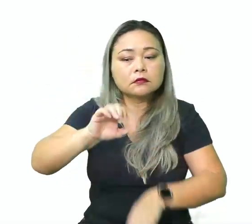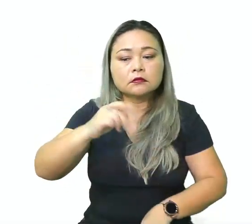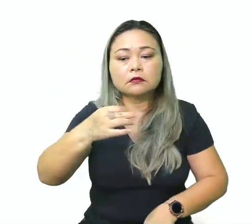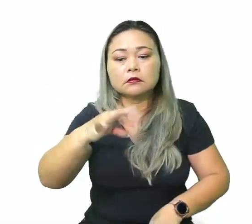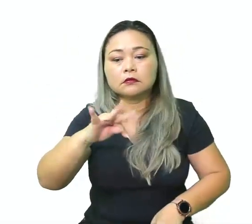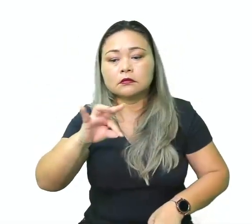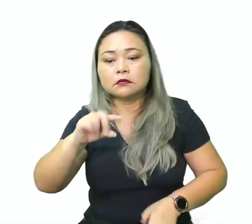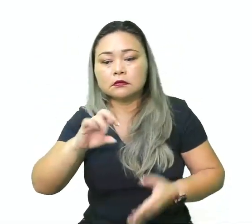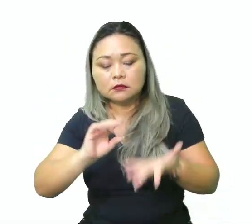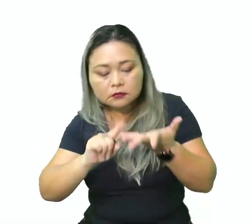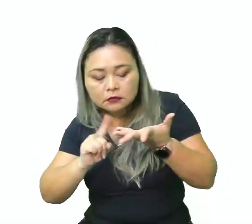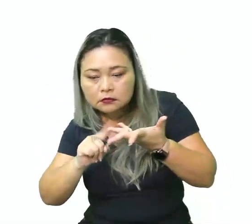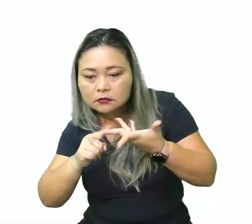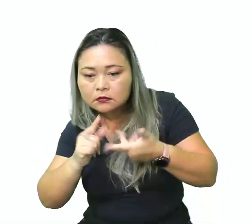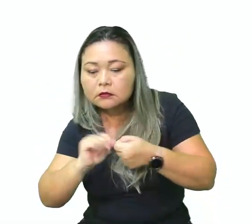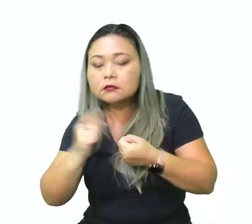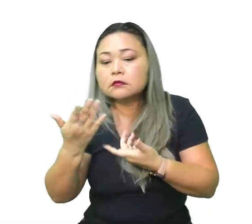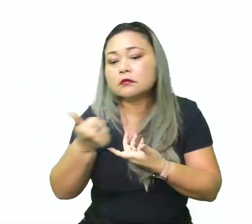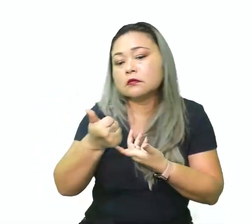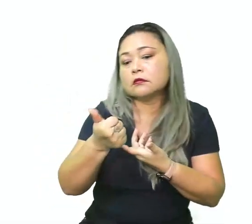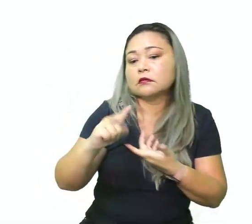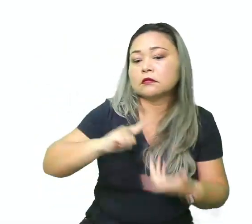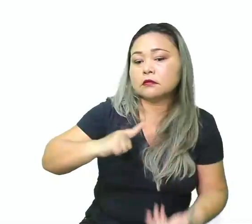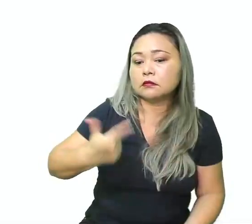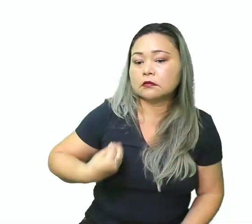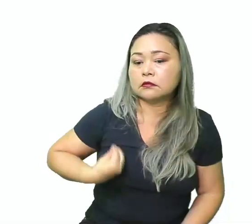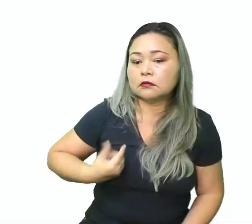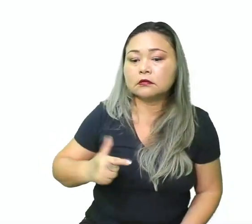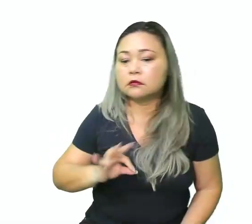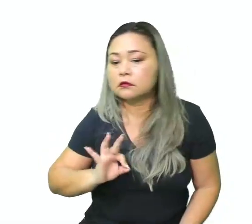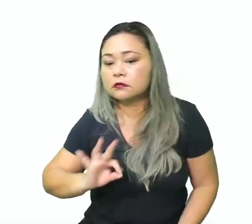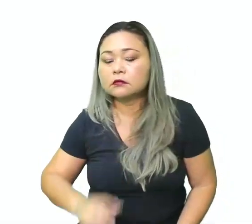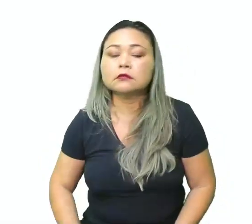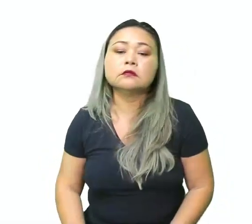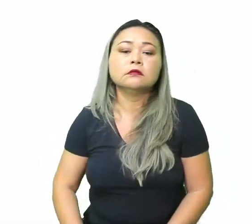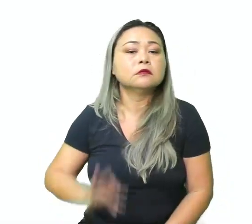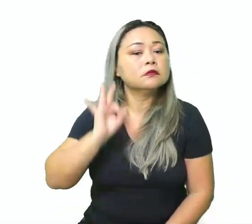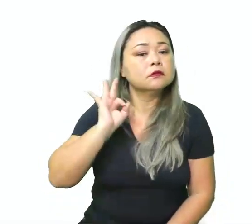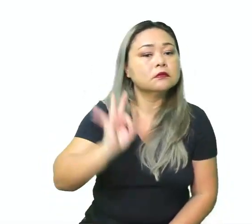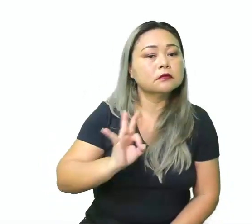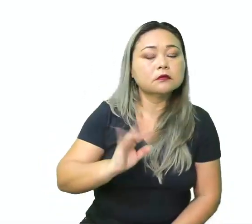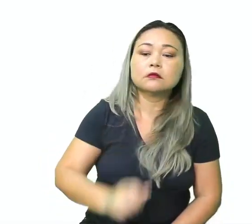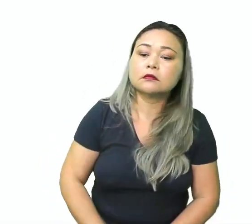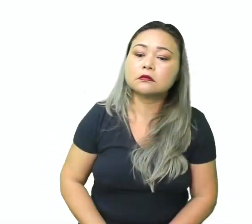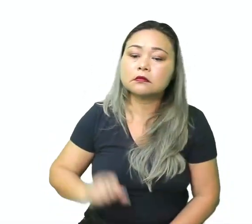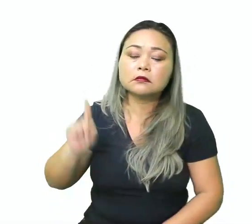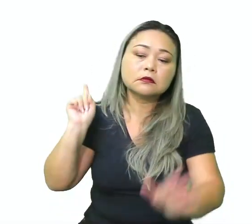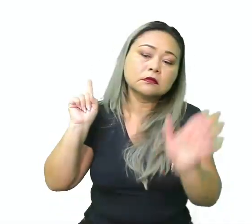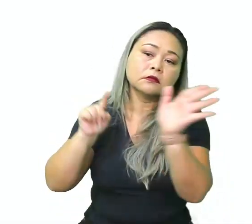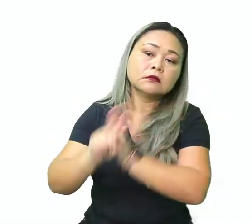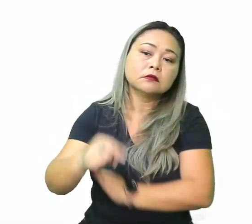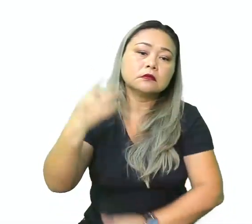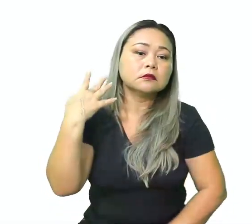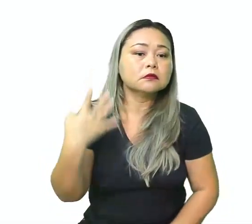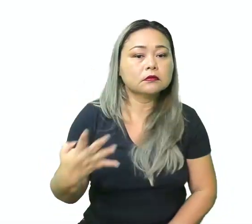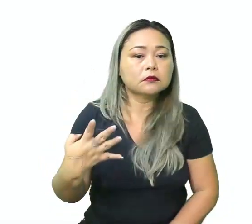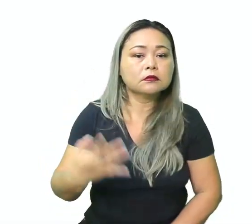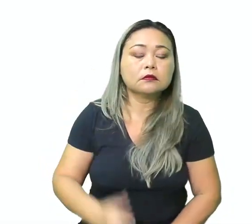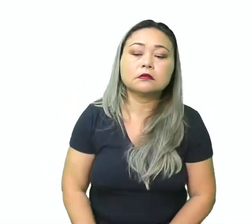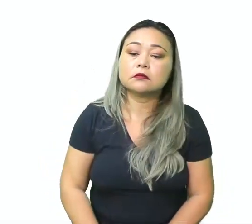ecossistema que você vai ter ali vários fatores bióticos e bióticos. Certinho? Vamos para a nossa 4ª questão.